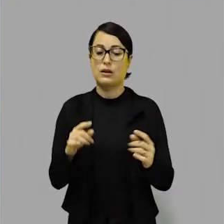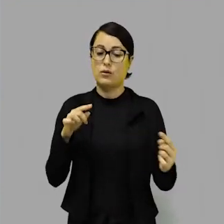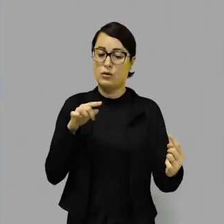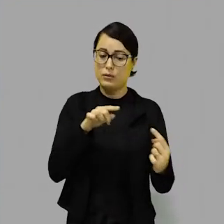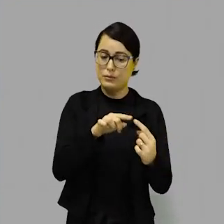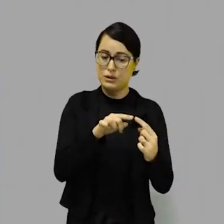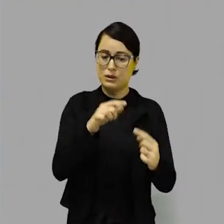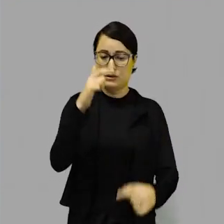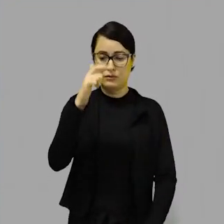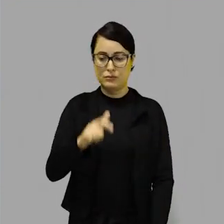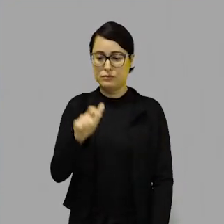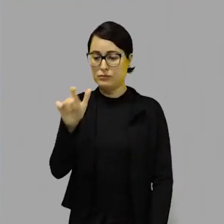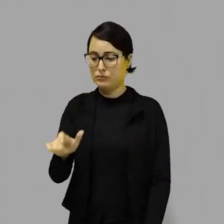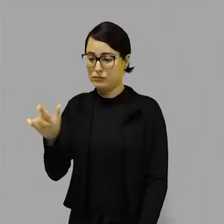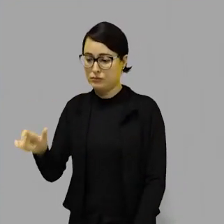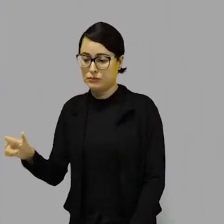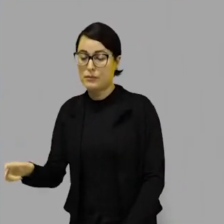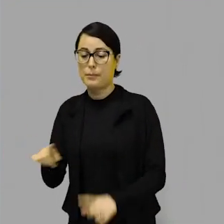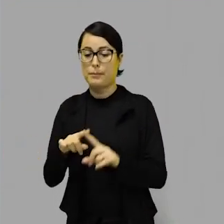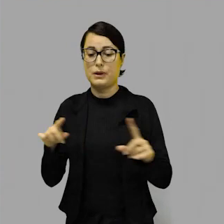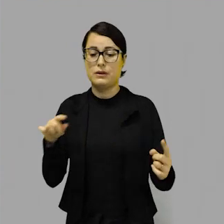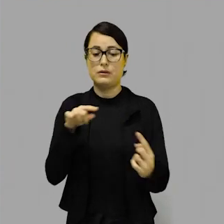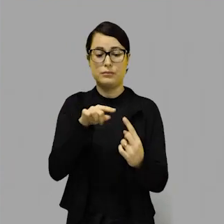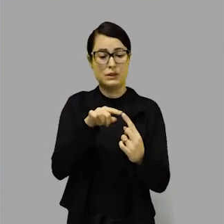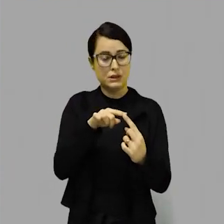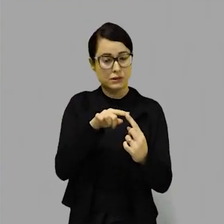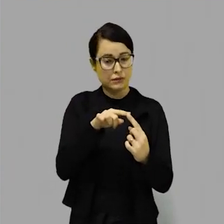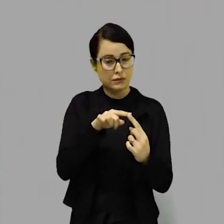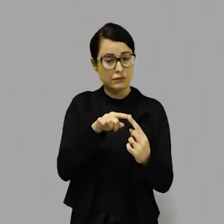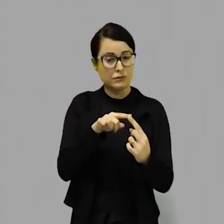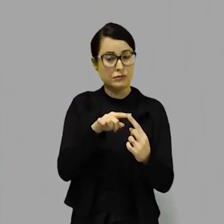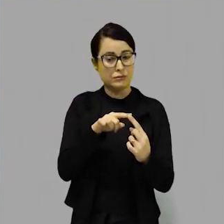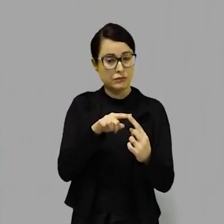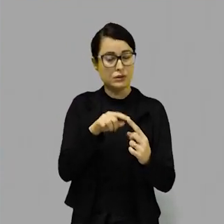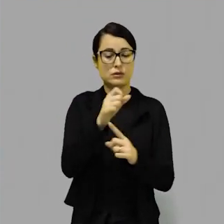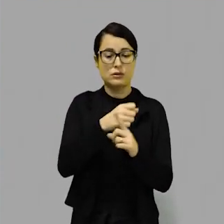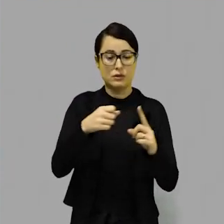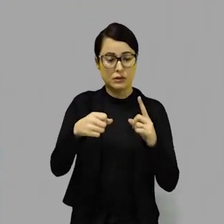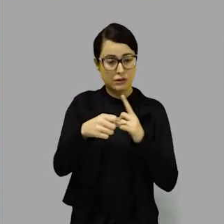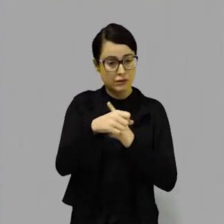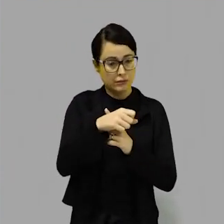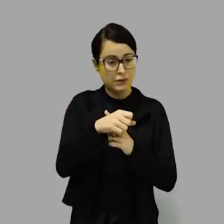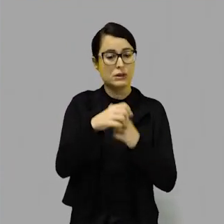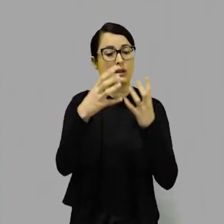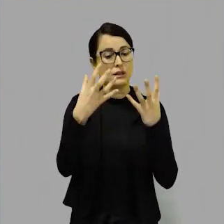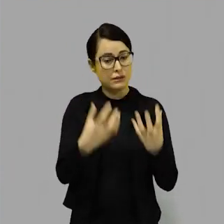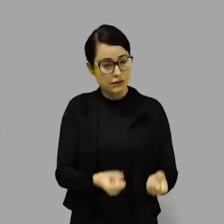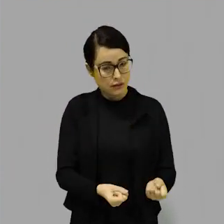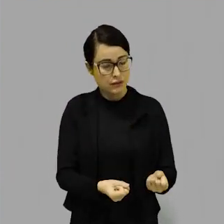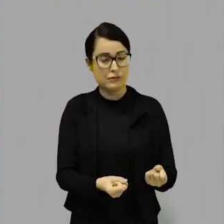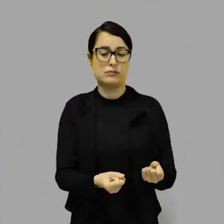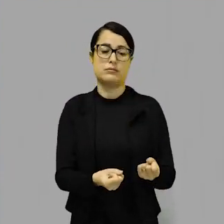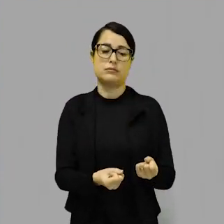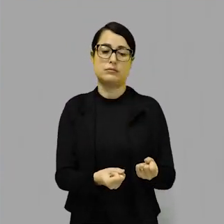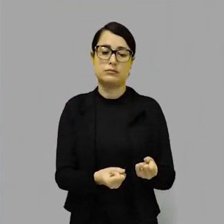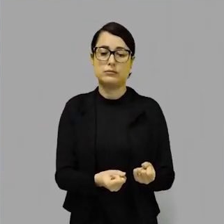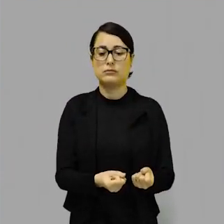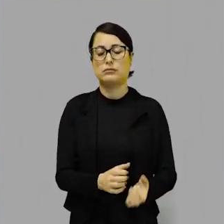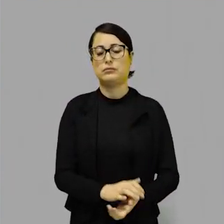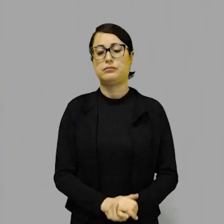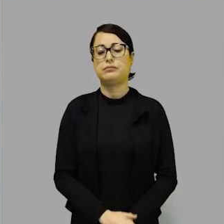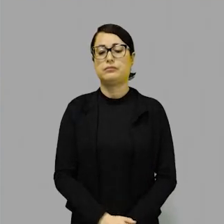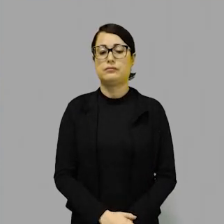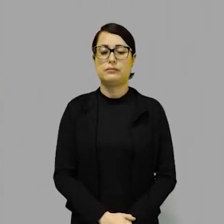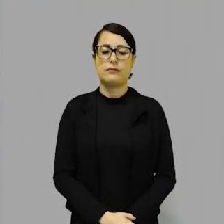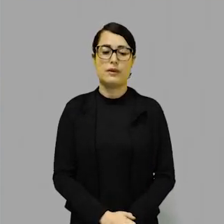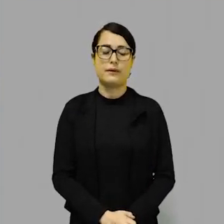objetivos individuais, mas esses objetivos precisam ser socialmente legitimados, socialmente validados.